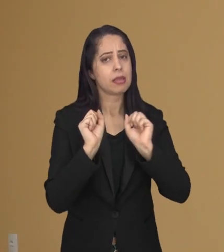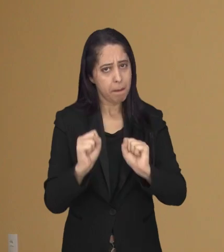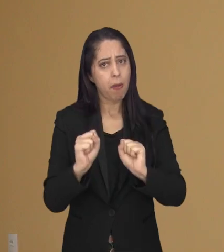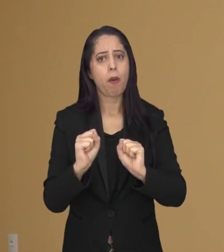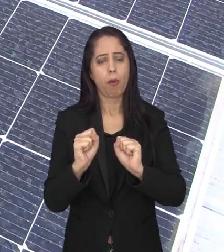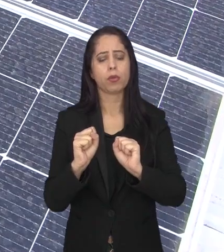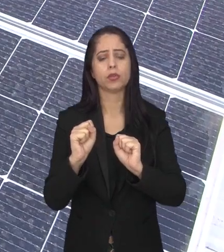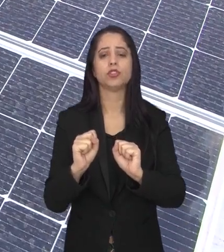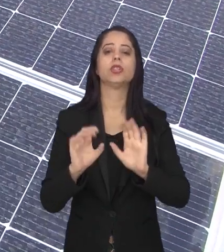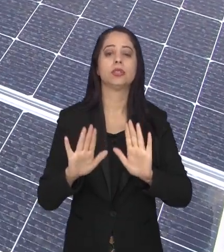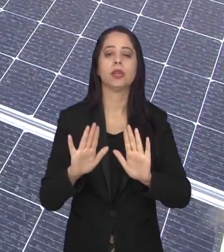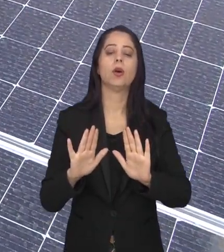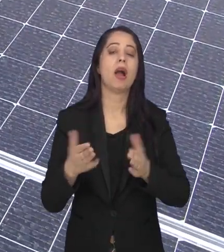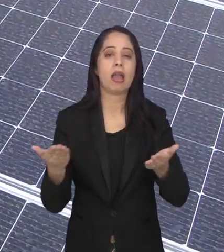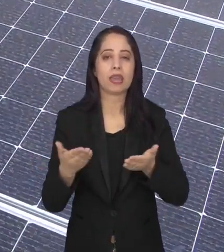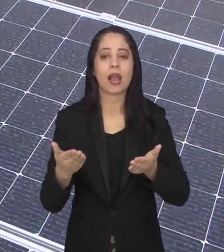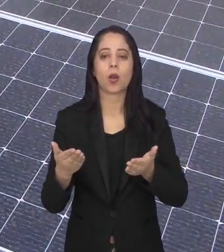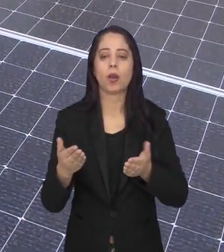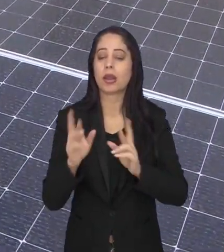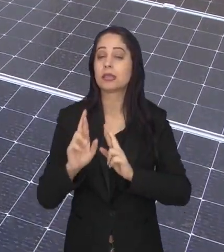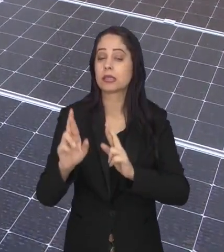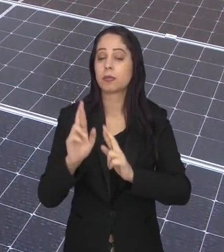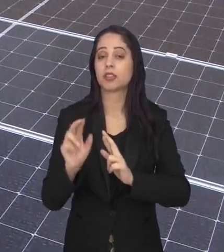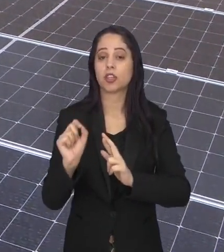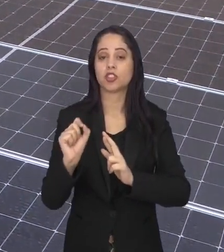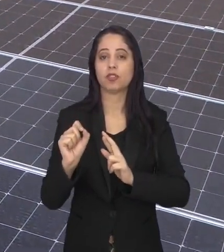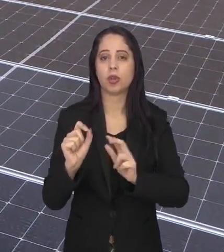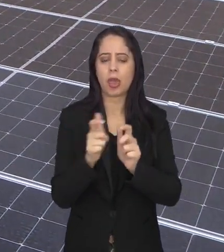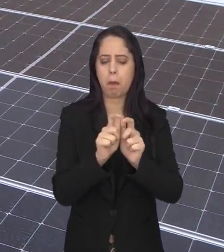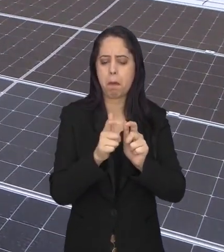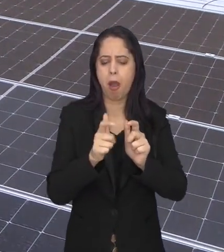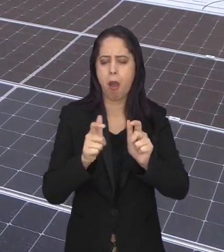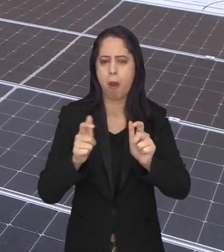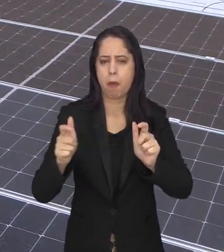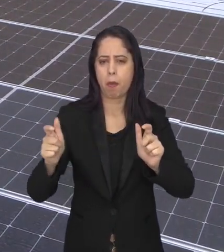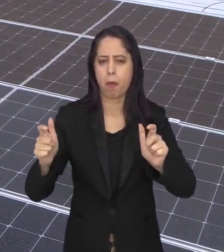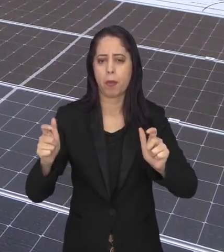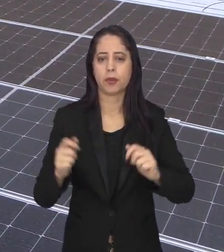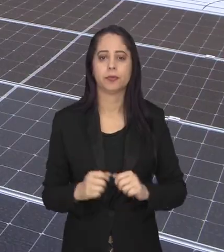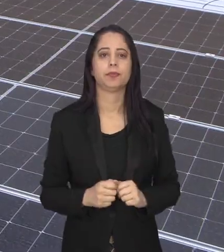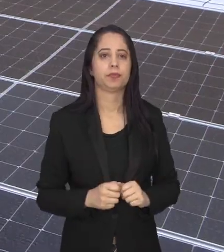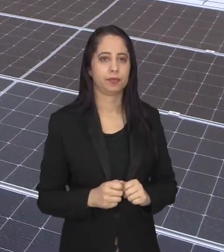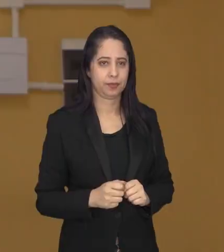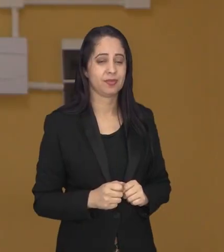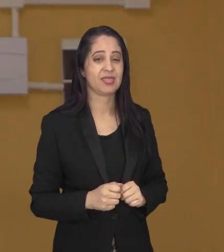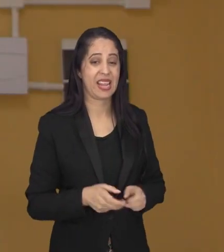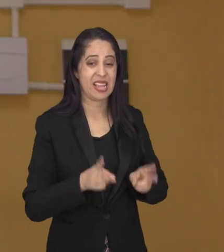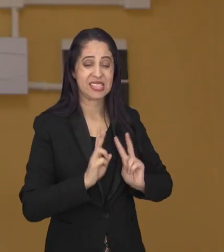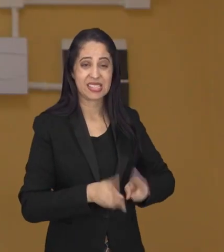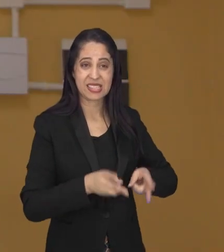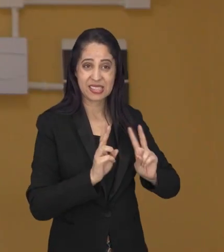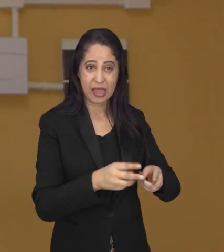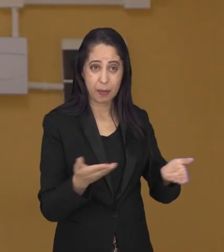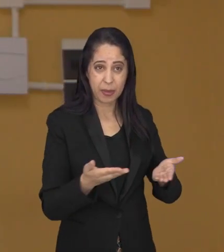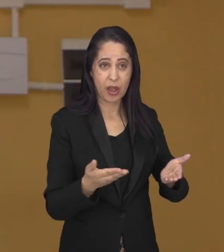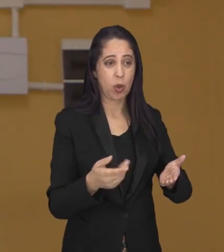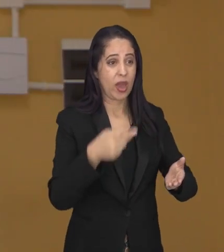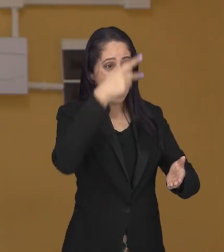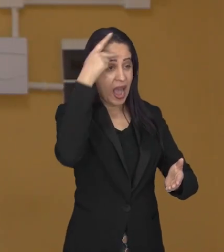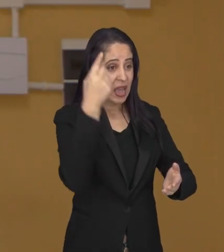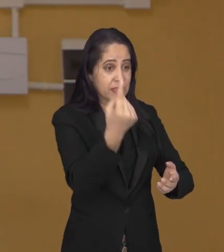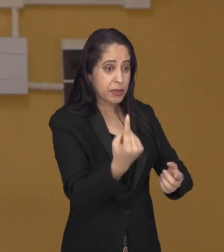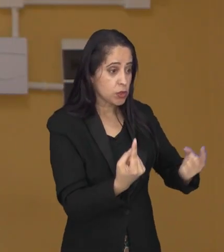seja lá 90% de retorno. O tempo de instalação varia de acordo com o tamanho do projeto. Aqui,